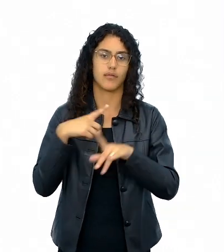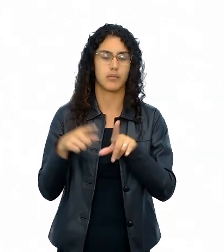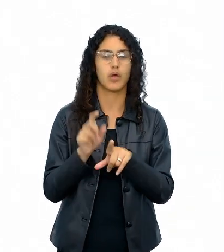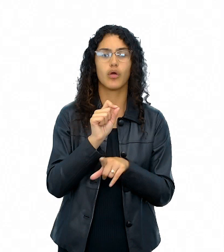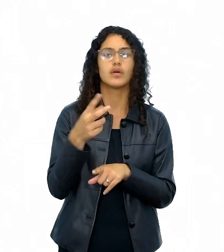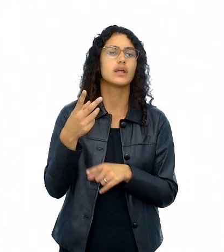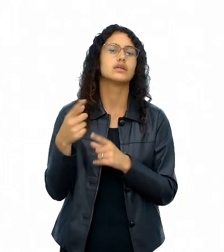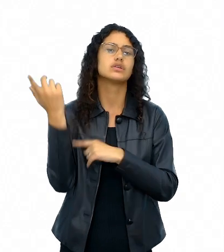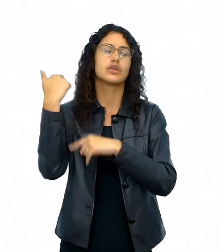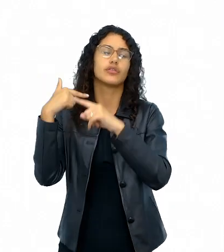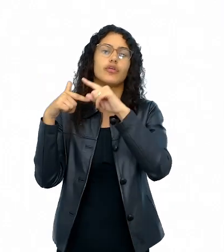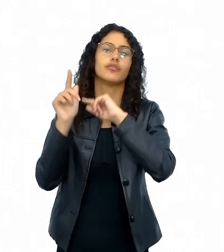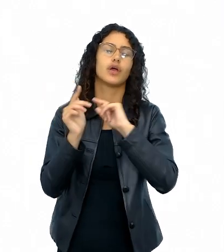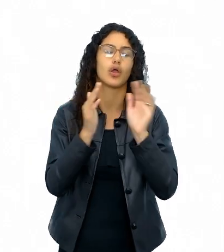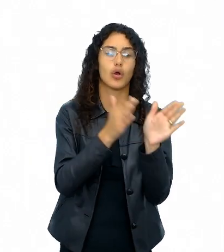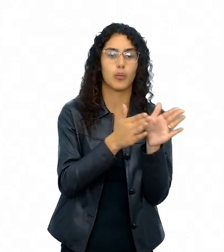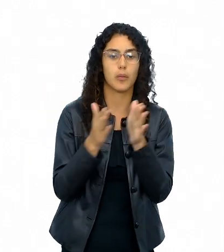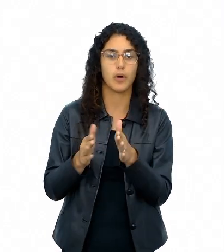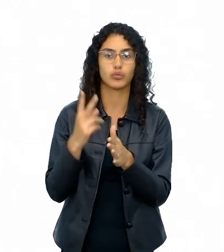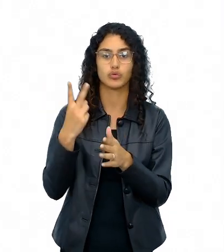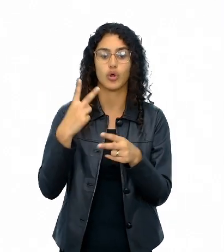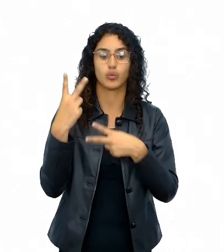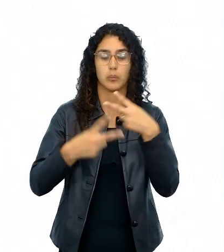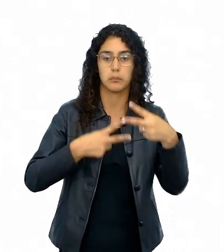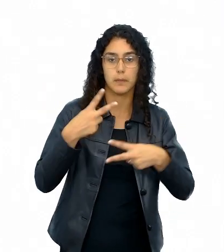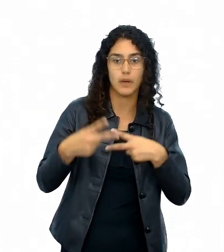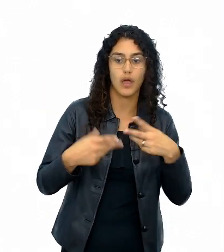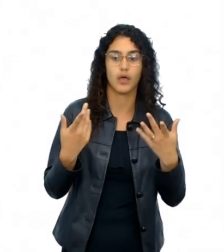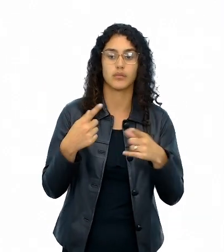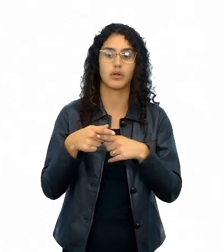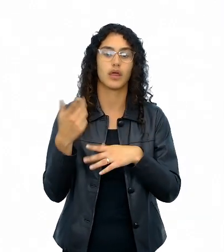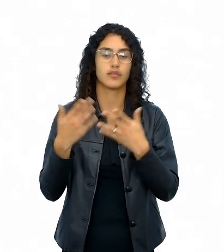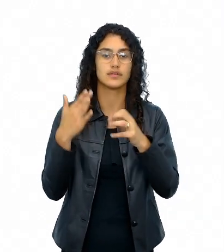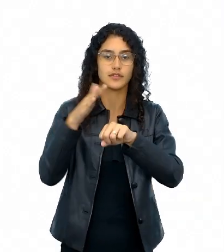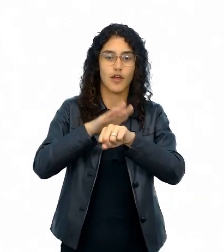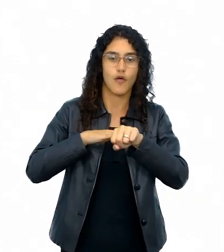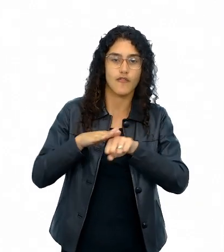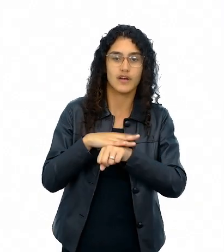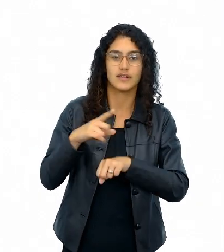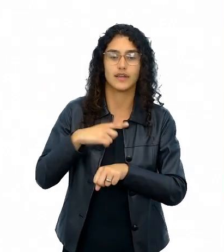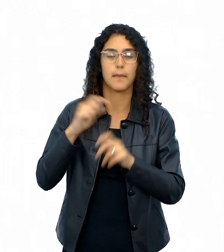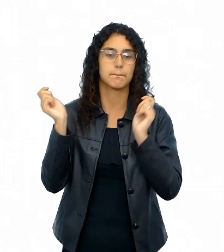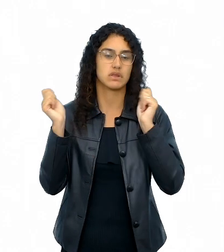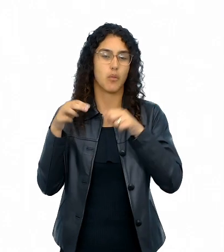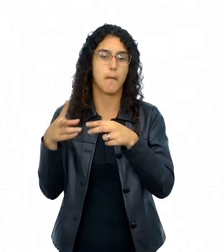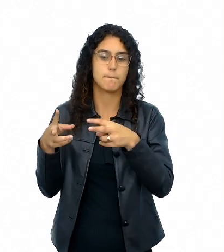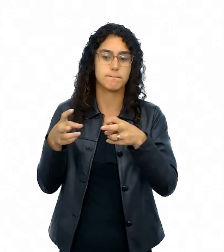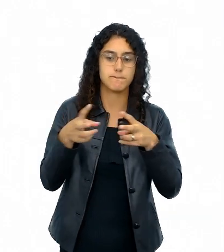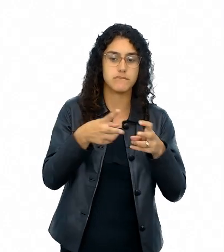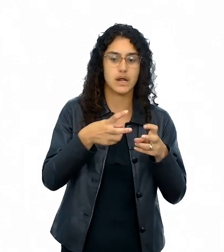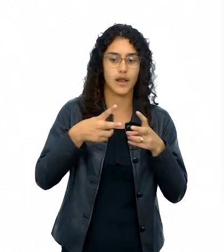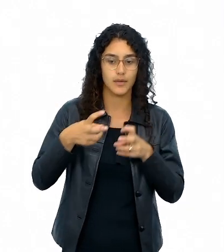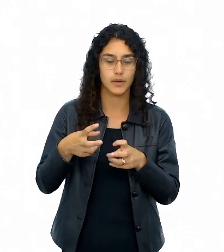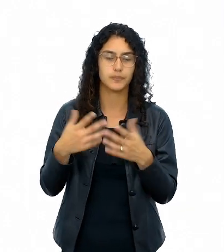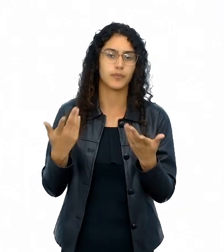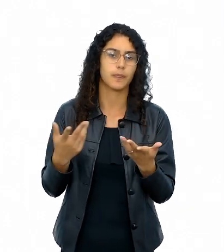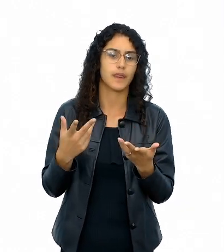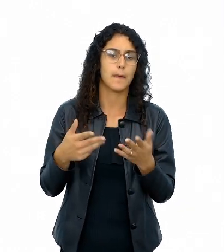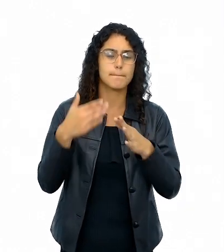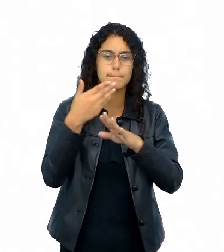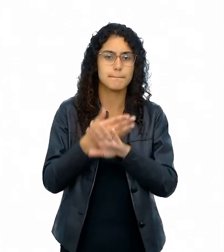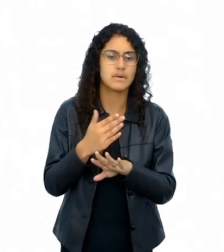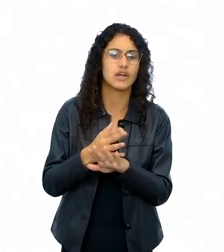que vocês desenvolveram ao longo desse segundo bimestre? Porque às vezes nessa conversa é possível perceber que, poxa, são